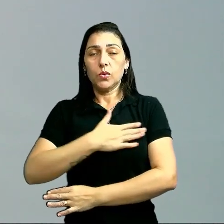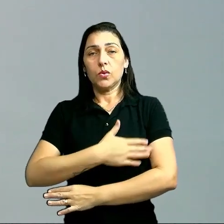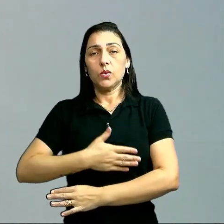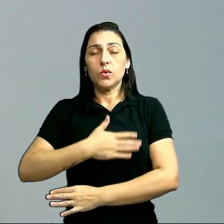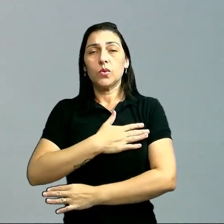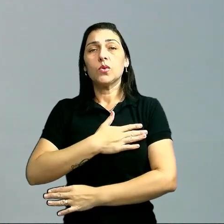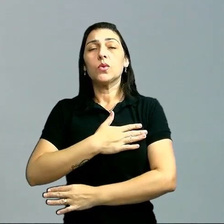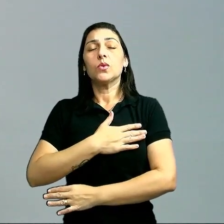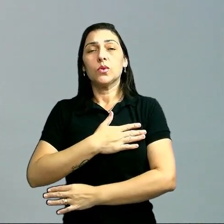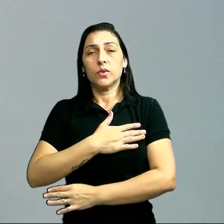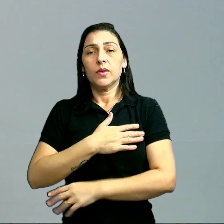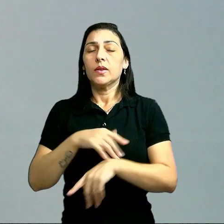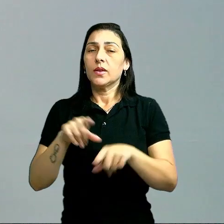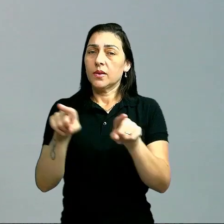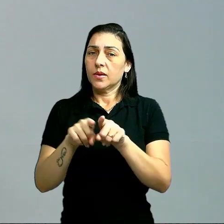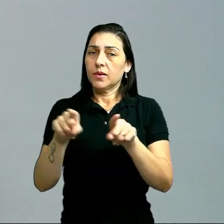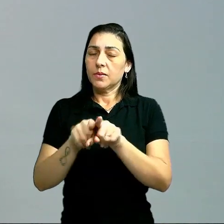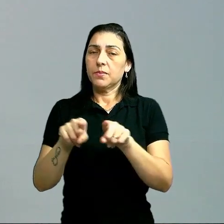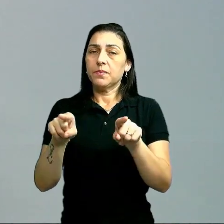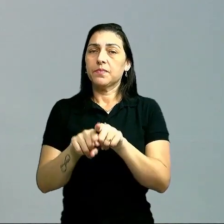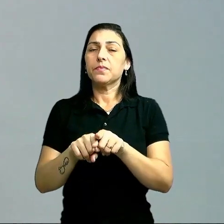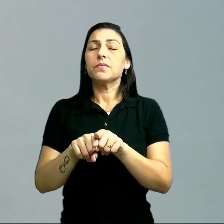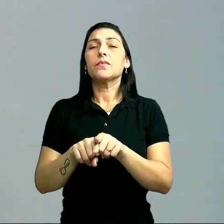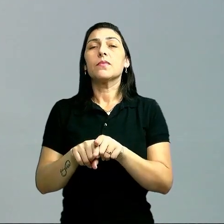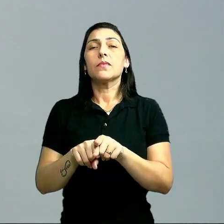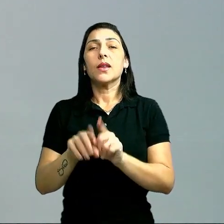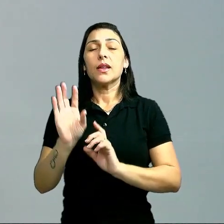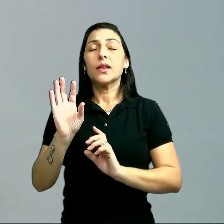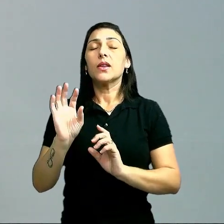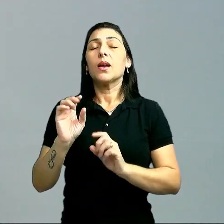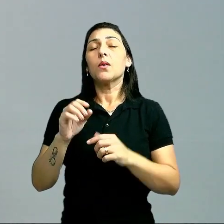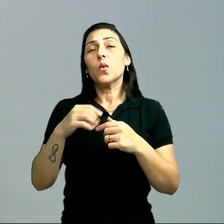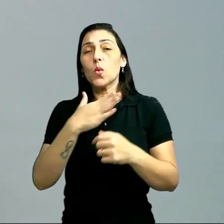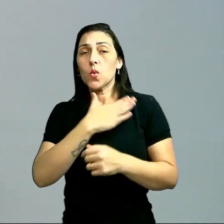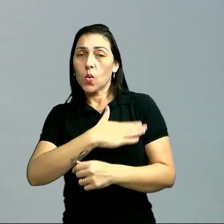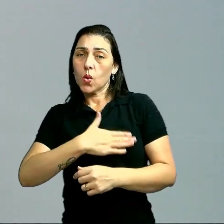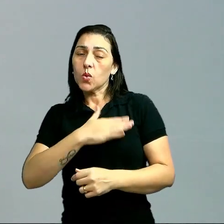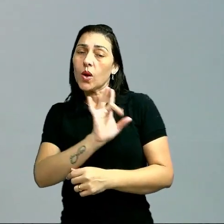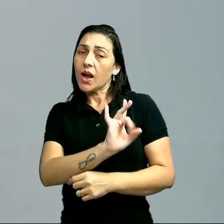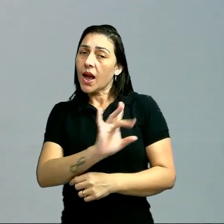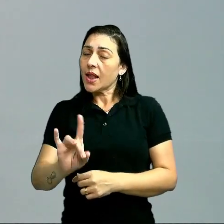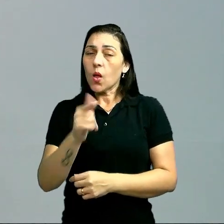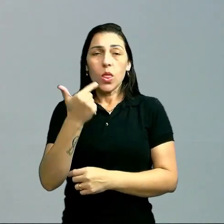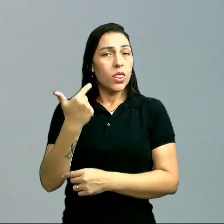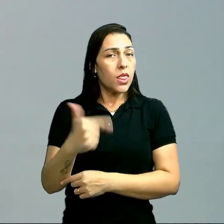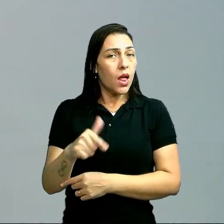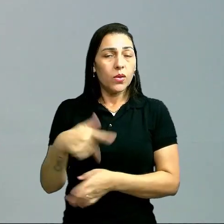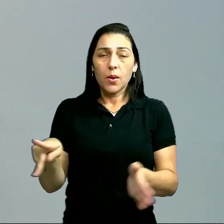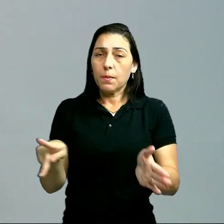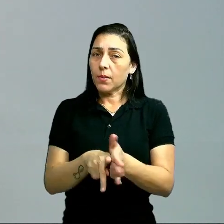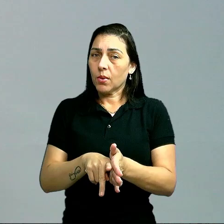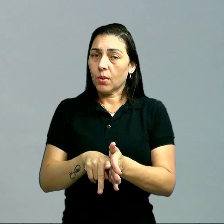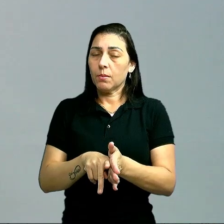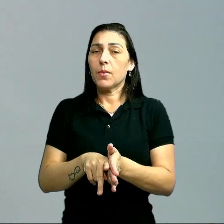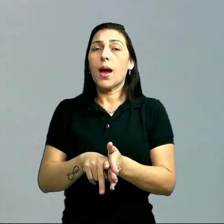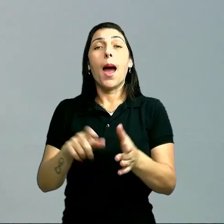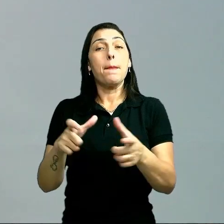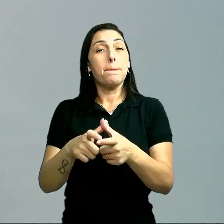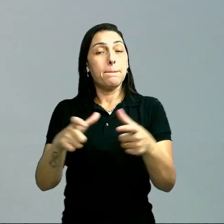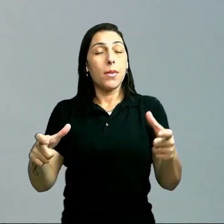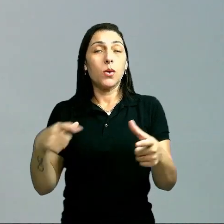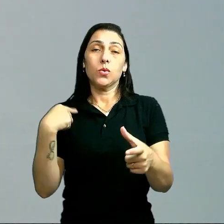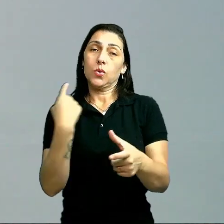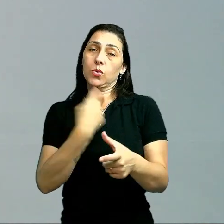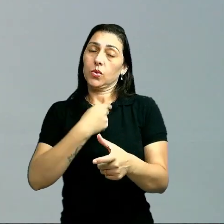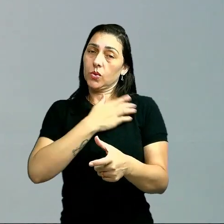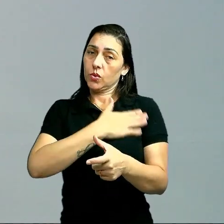que, ela, além de ser uma questão que está aí na ordem do dia, gosto cada um não tem o seu. A maioria dos